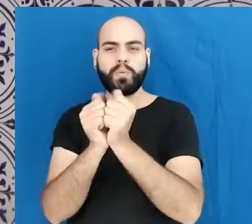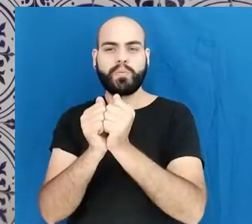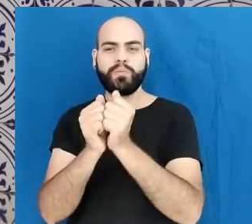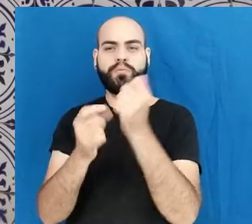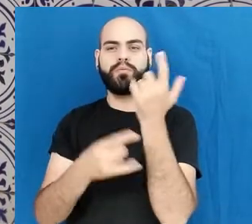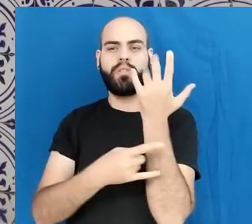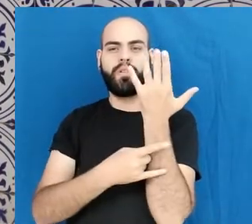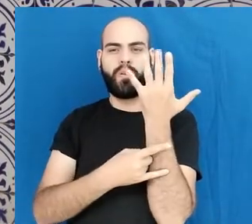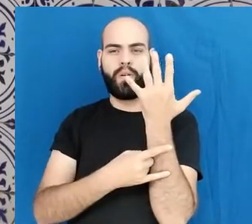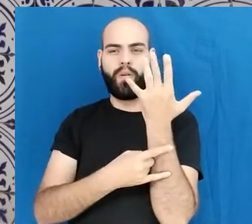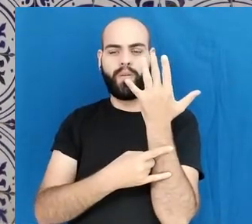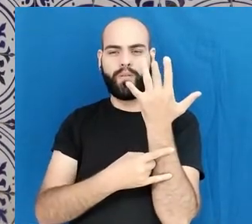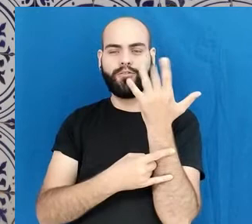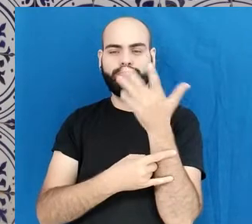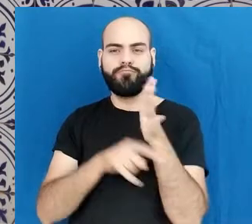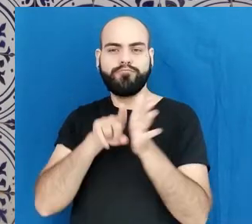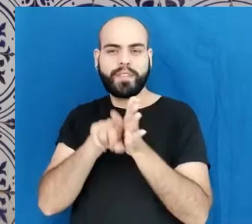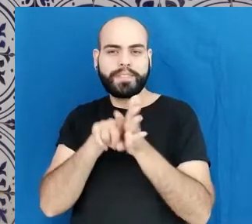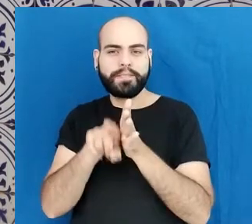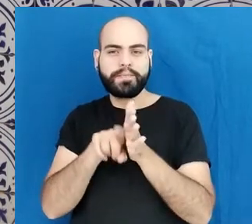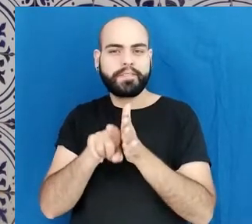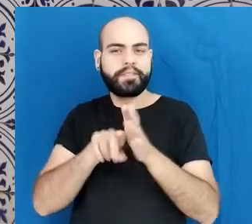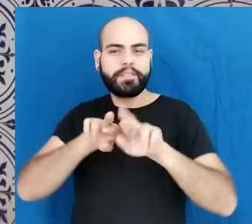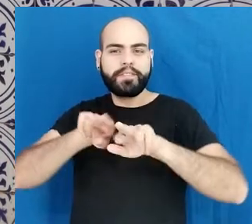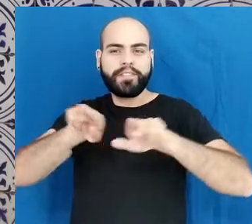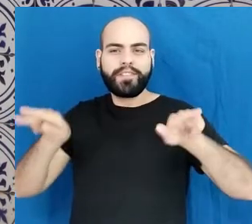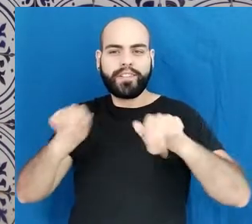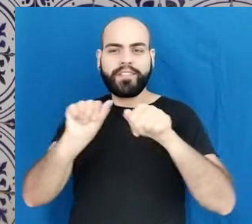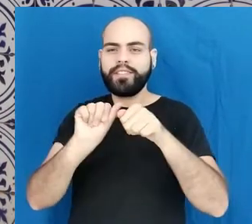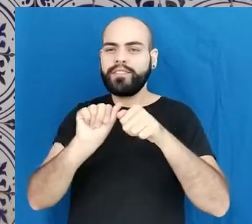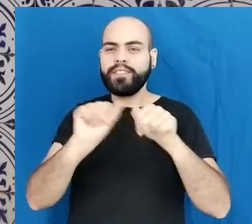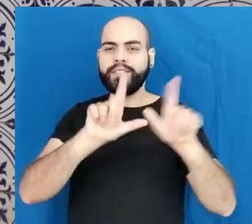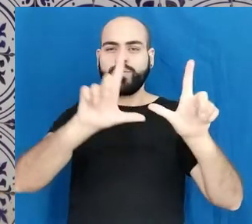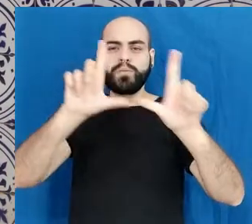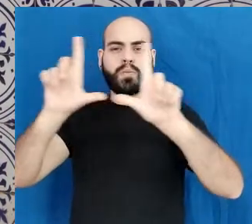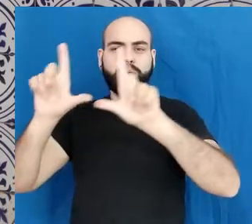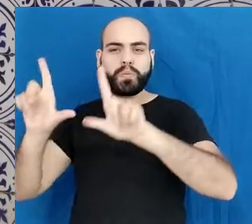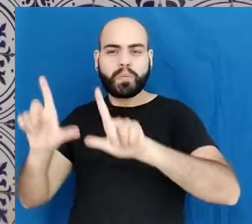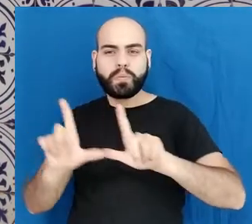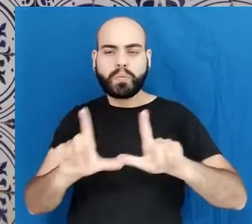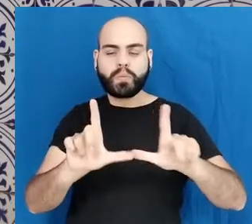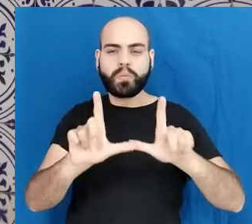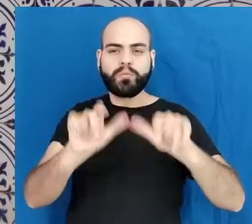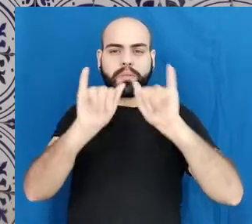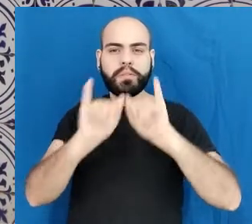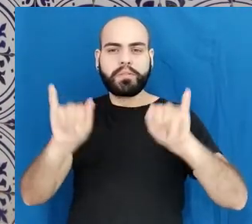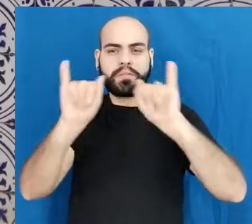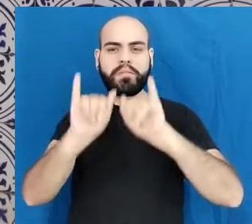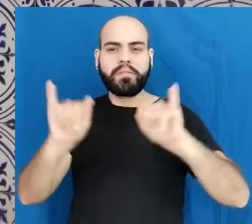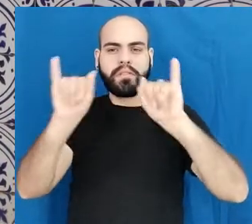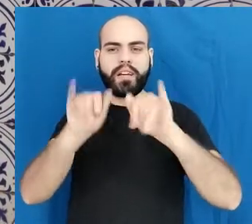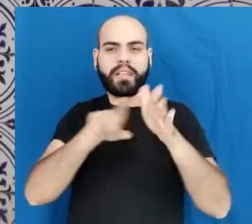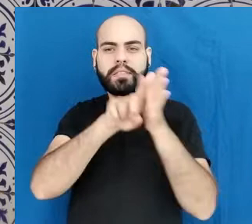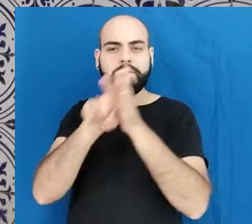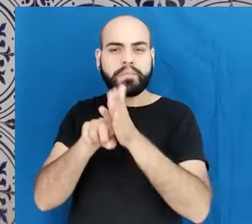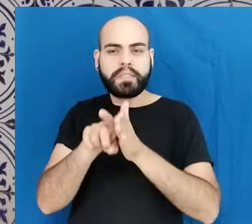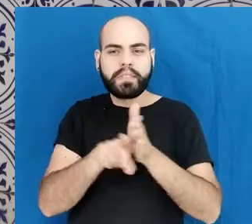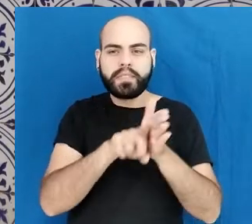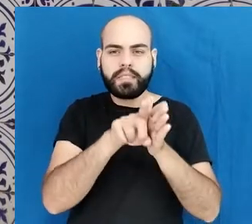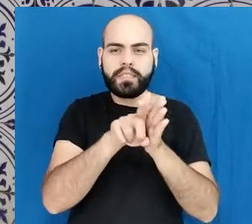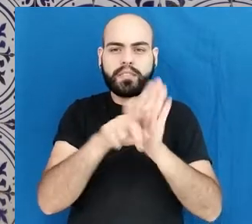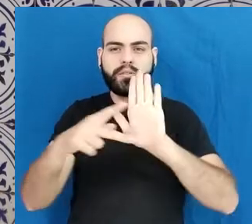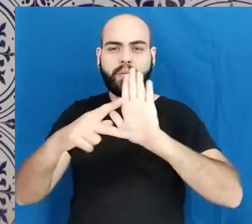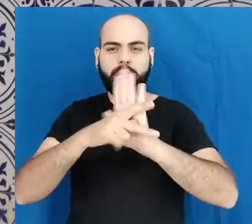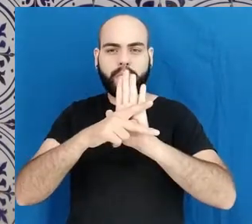uma parceria com a Universidade Federal de Minas Gerais e transformar em exposições a produção acadêmica e científica